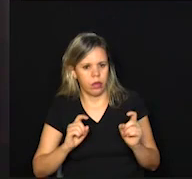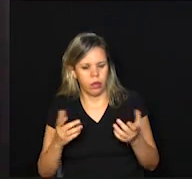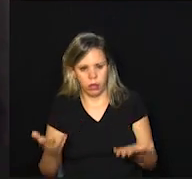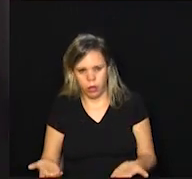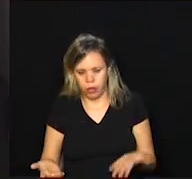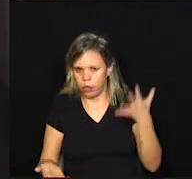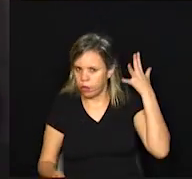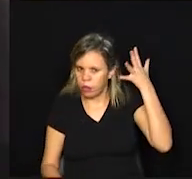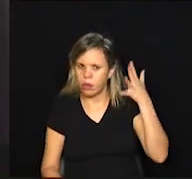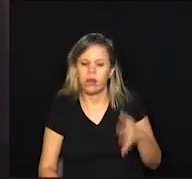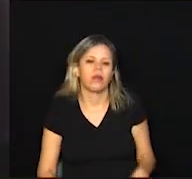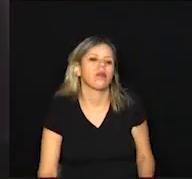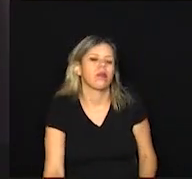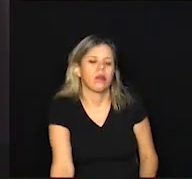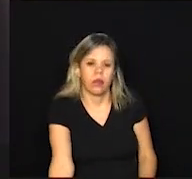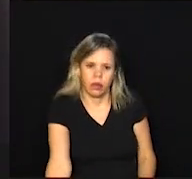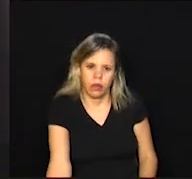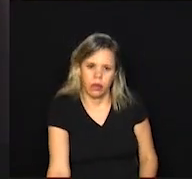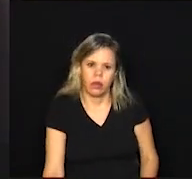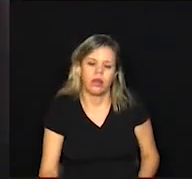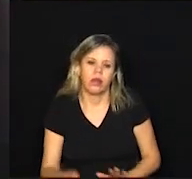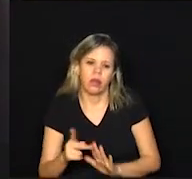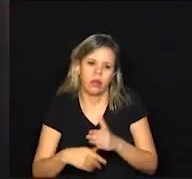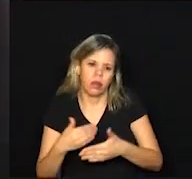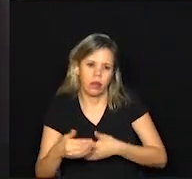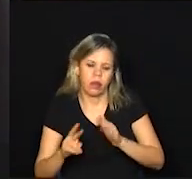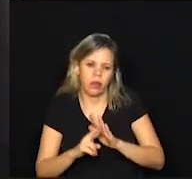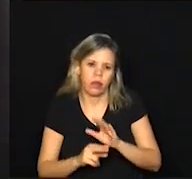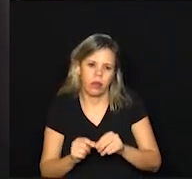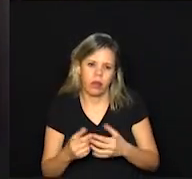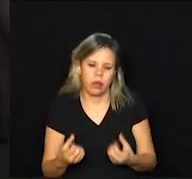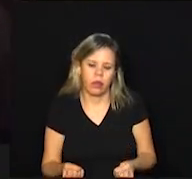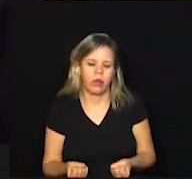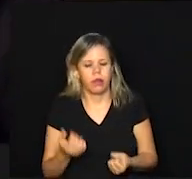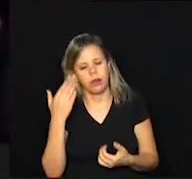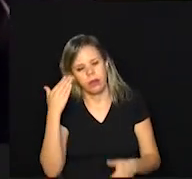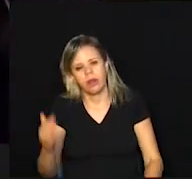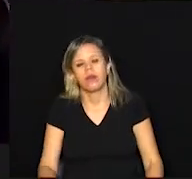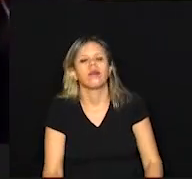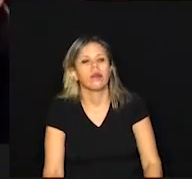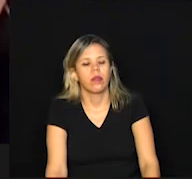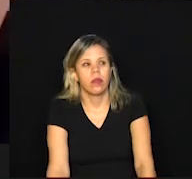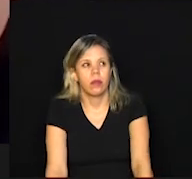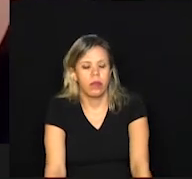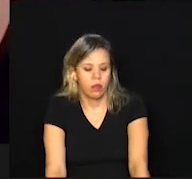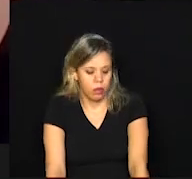dessa reunião e dos procedimentos têm sido adotados obrigada